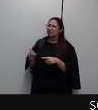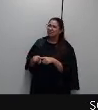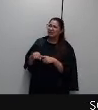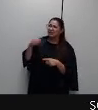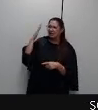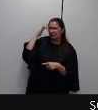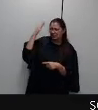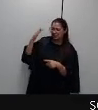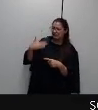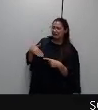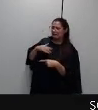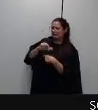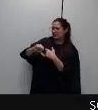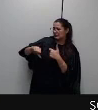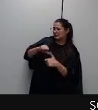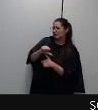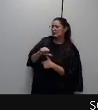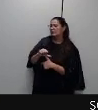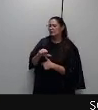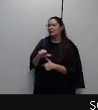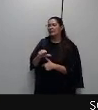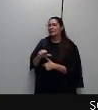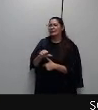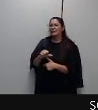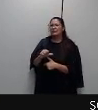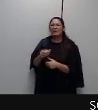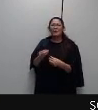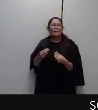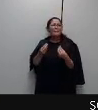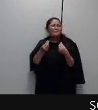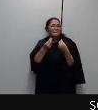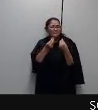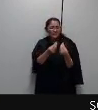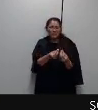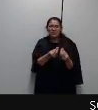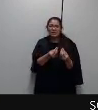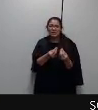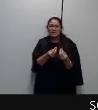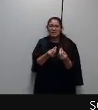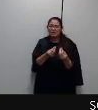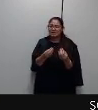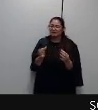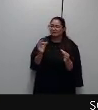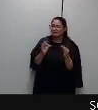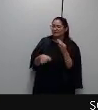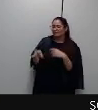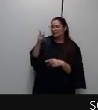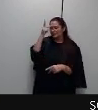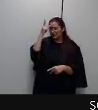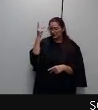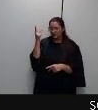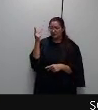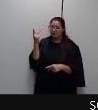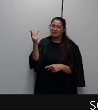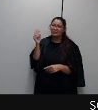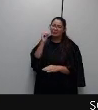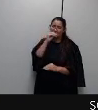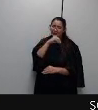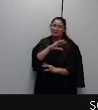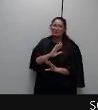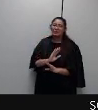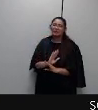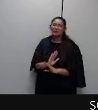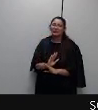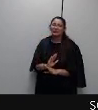Para punir justamente Os mais fracos no caso os